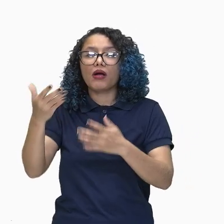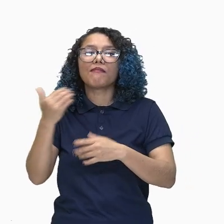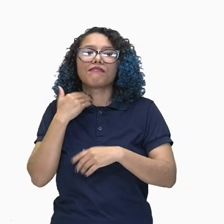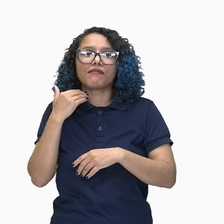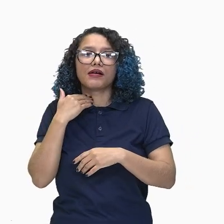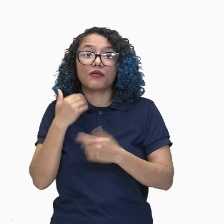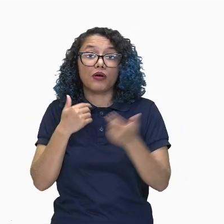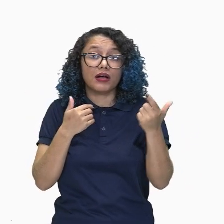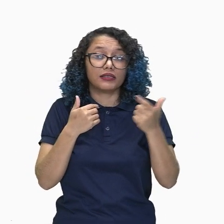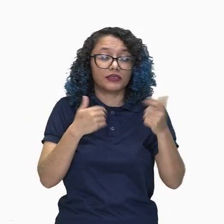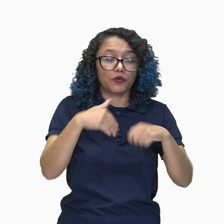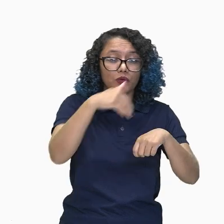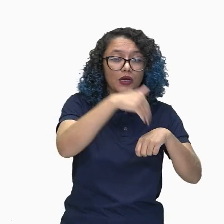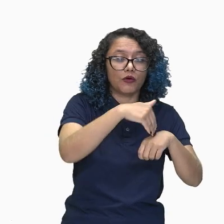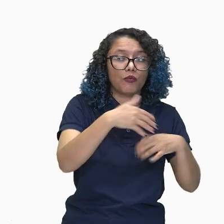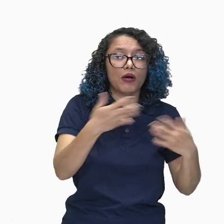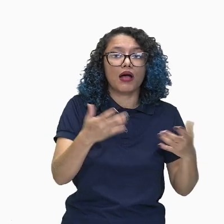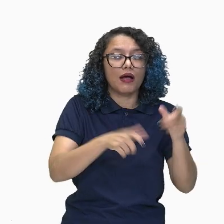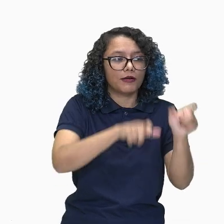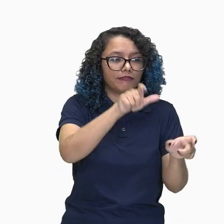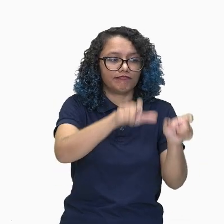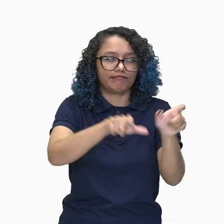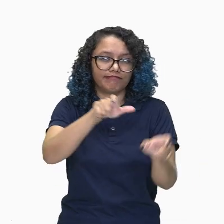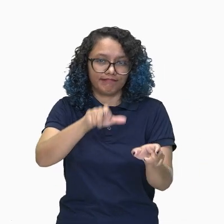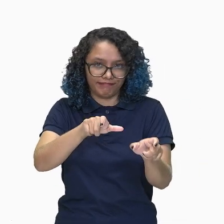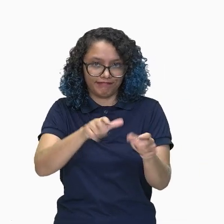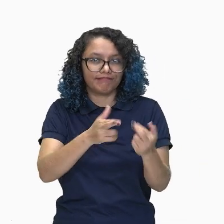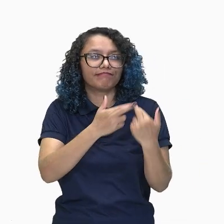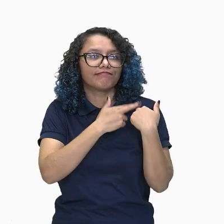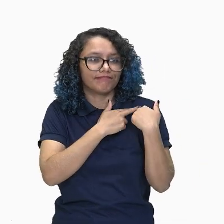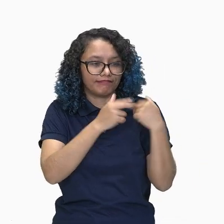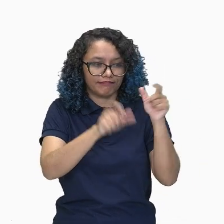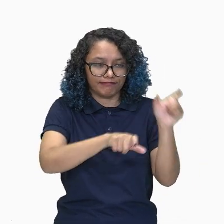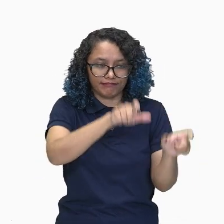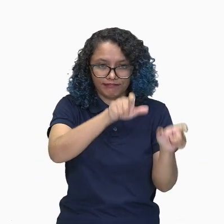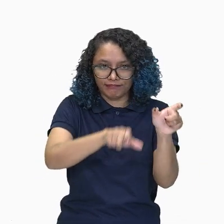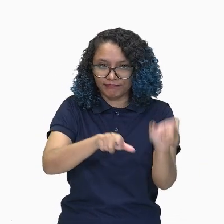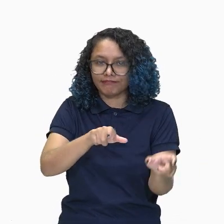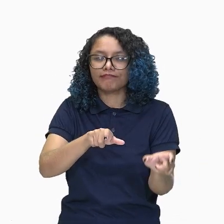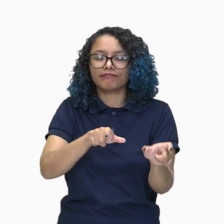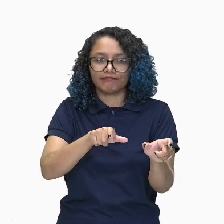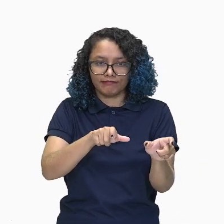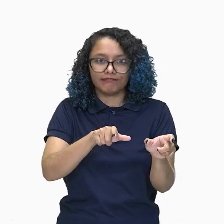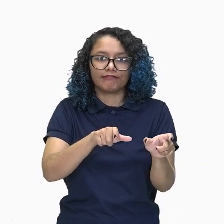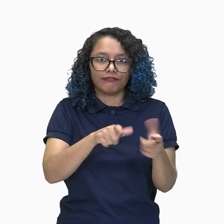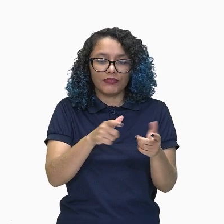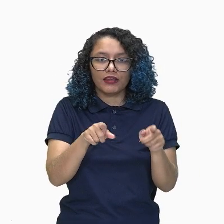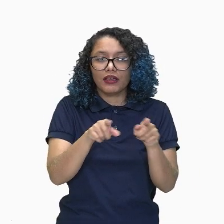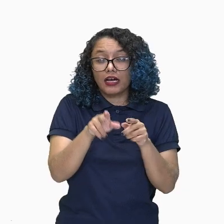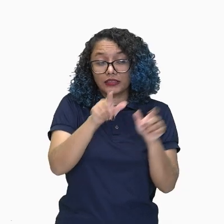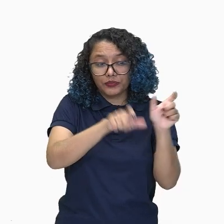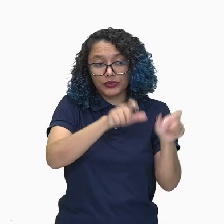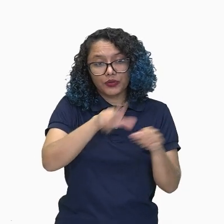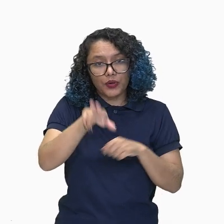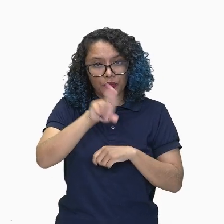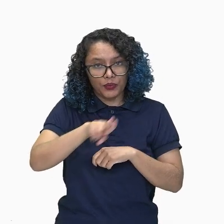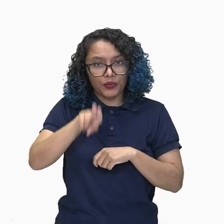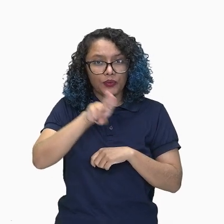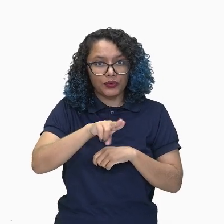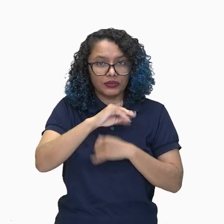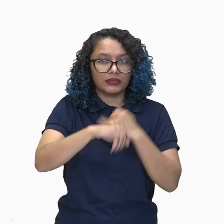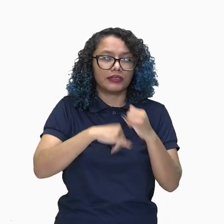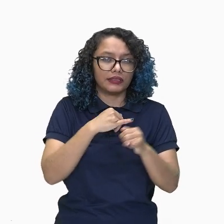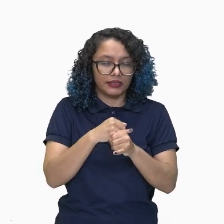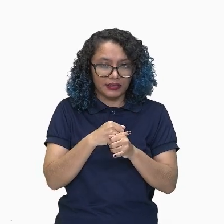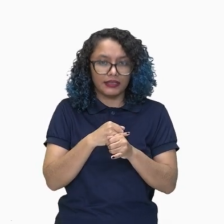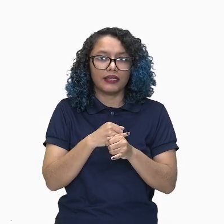bancos. Mas a segunda colocou a culpa em quem? Nas pessoas, nos usuários da